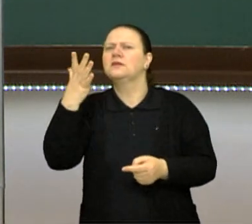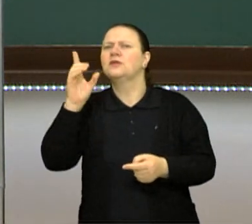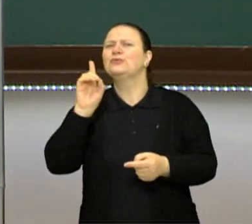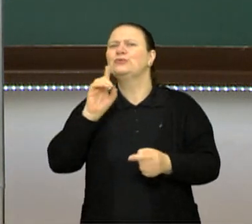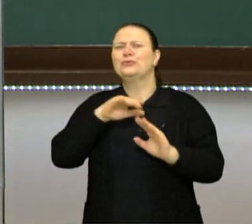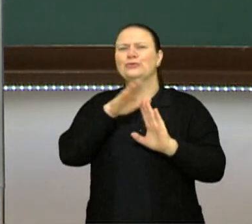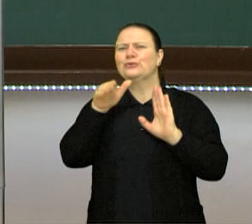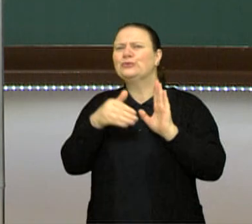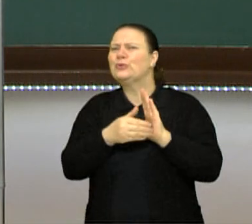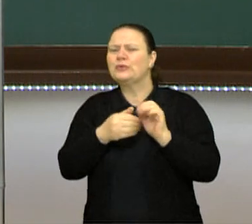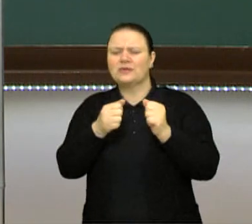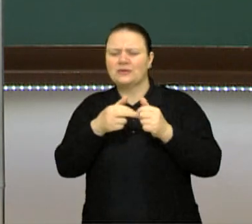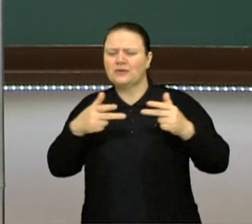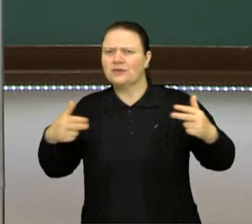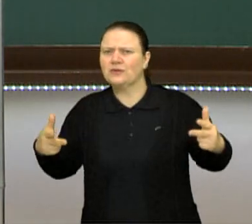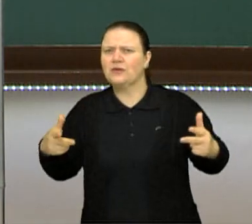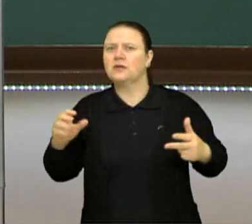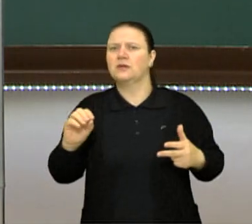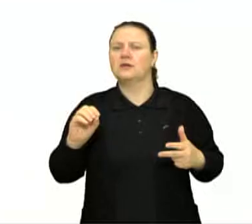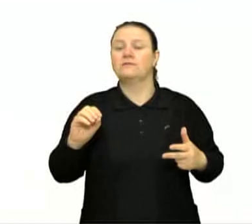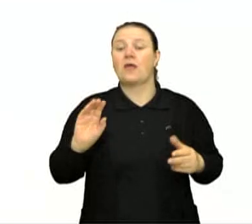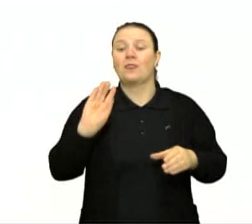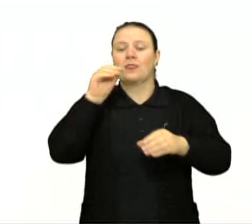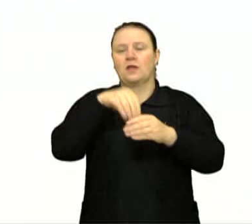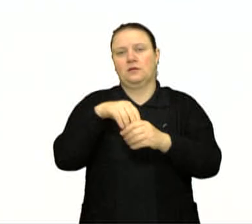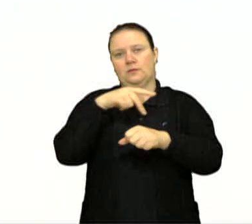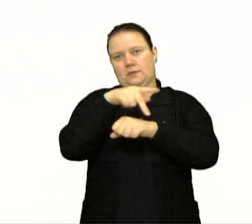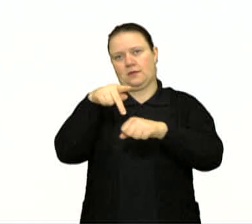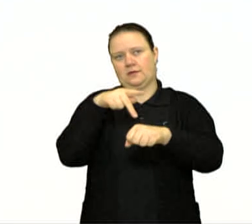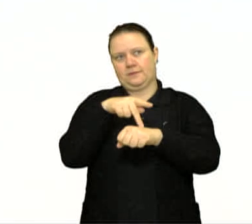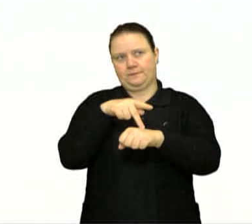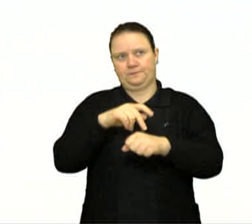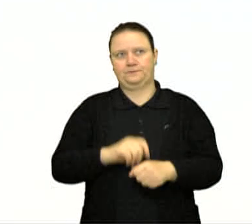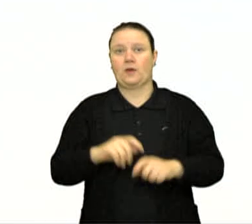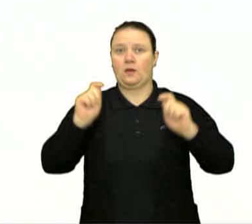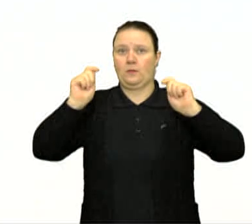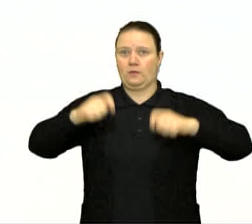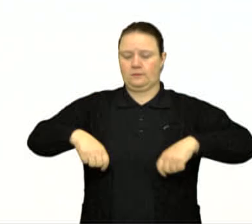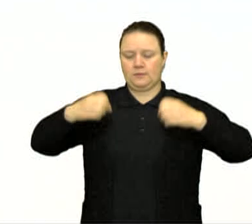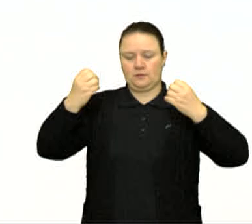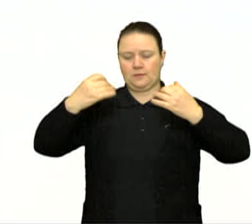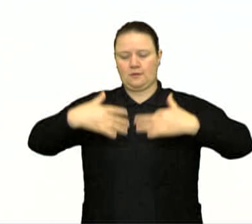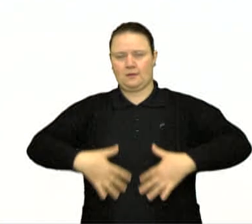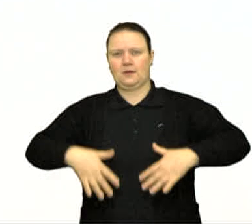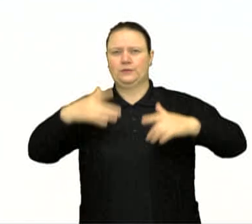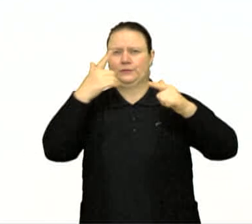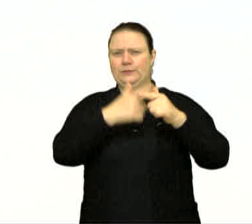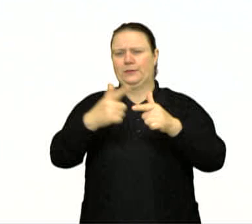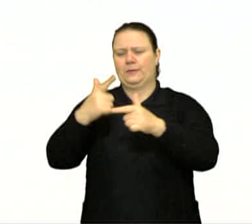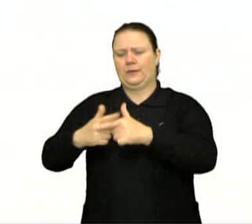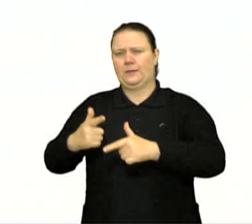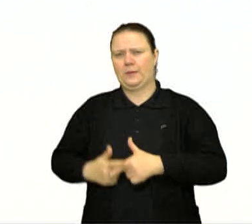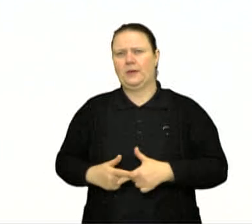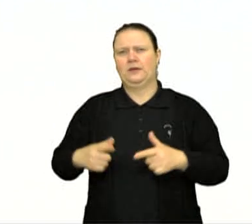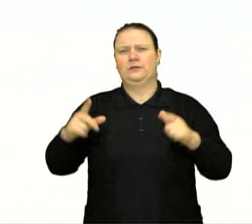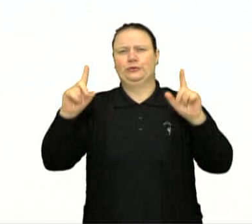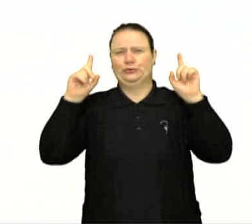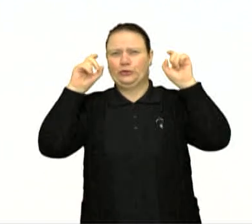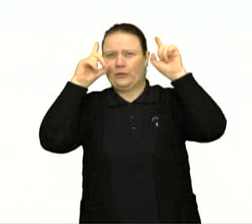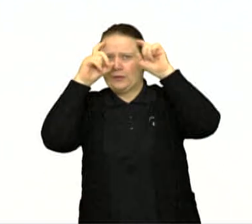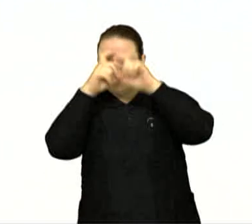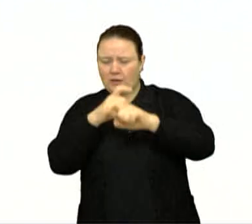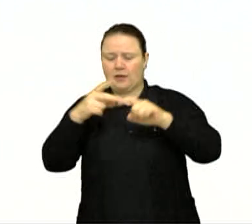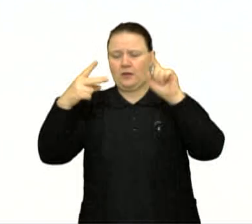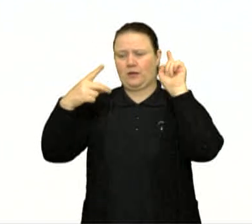movimentação interna no Kurdistão. Nelas nós podemos dizer das dificuldades enfrentadas por esse povo a nível